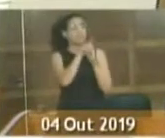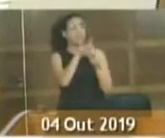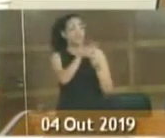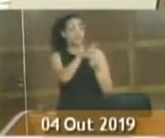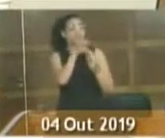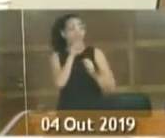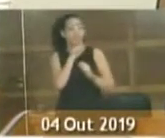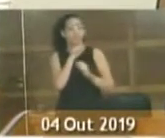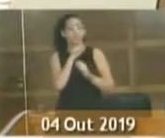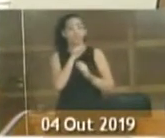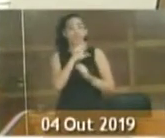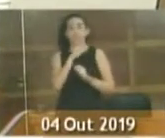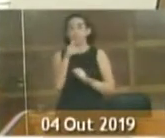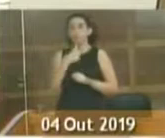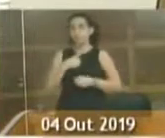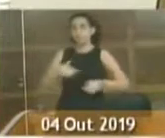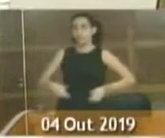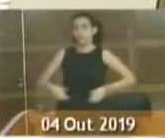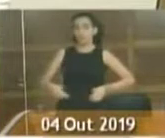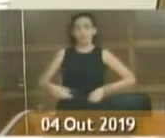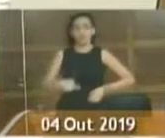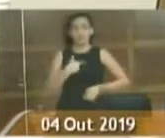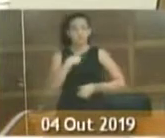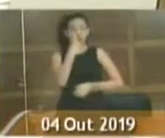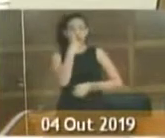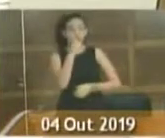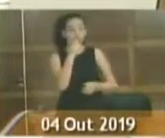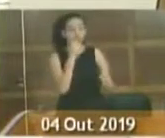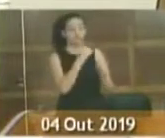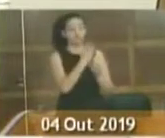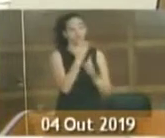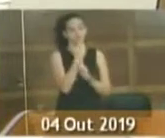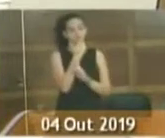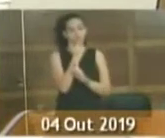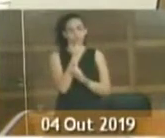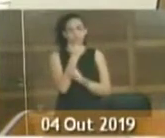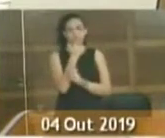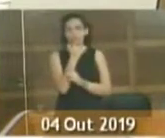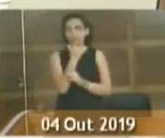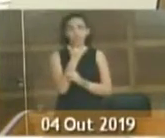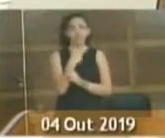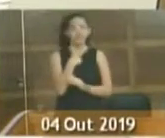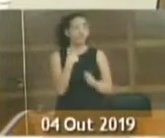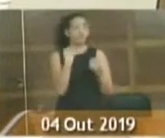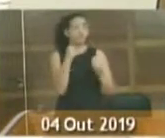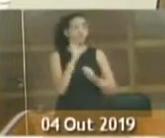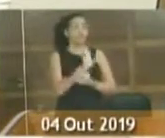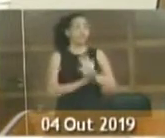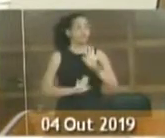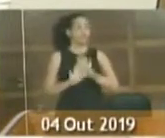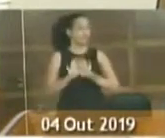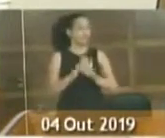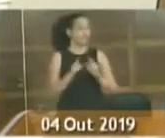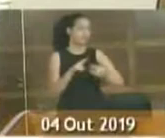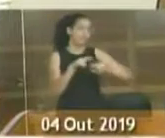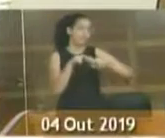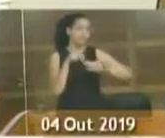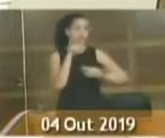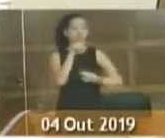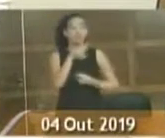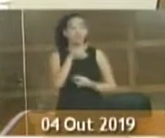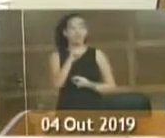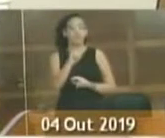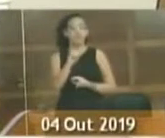é rasgando sacos que encontro algo para comer. Tenho que me cuidar, pois você virá